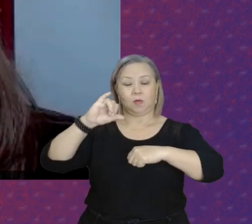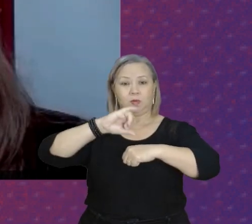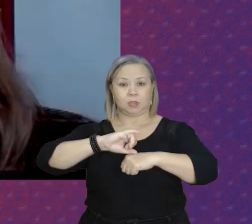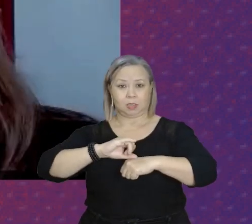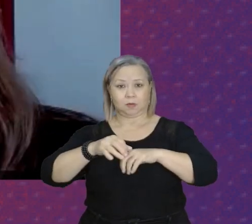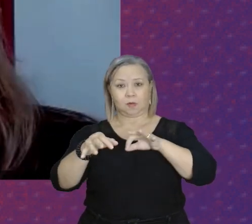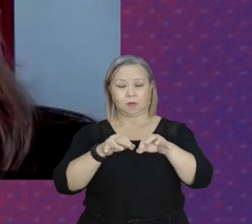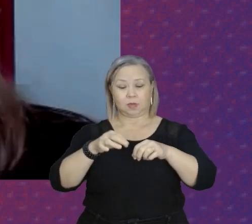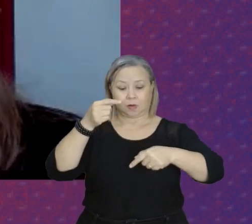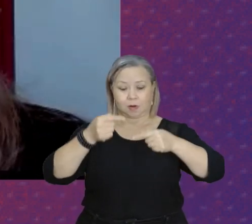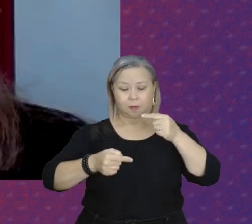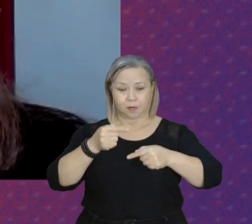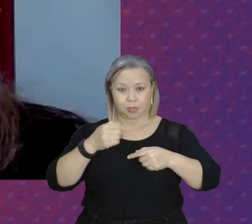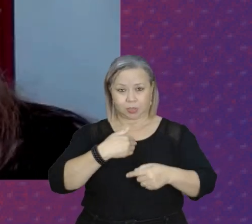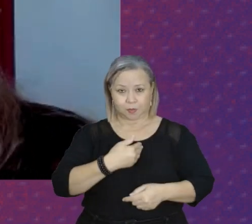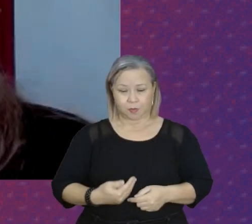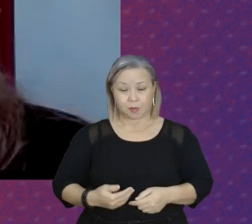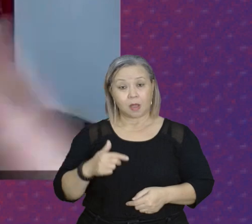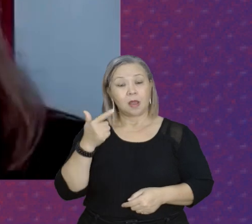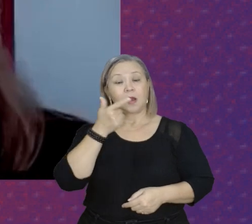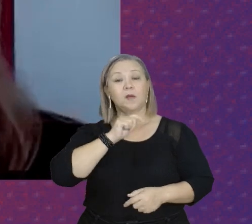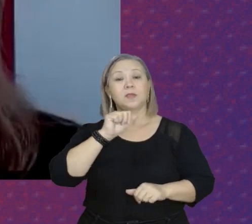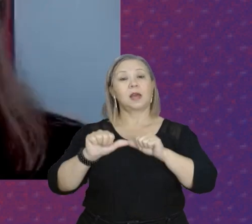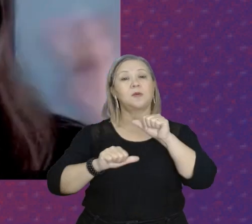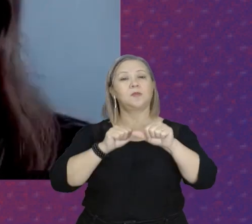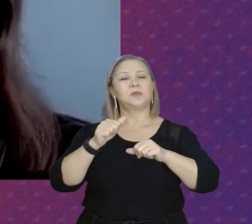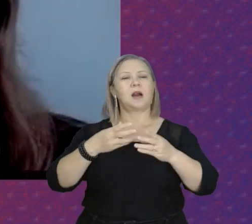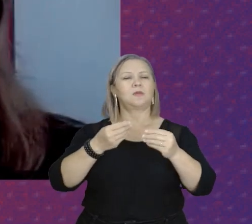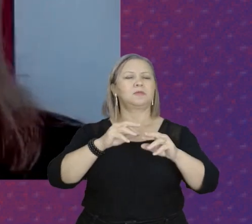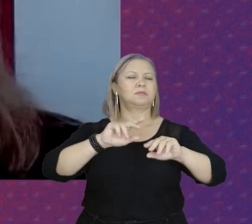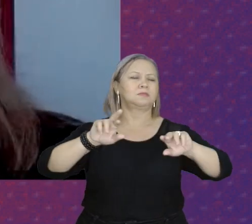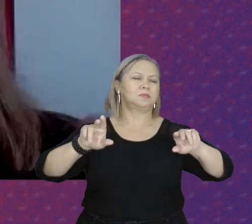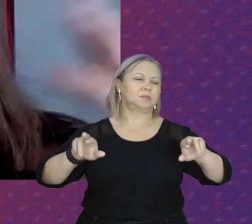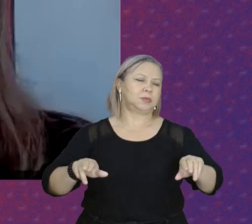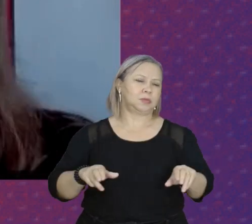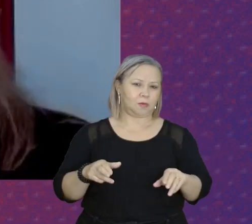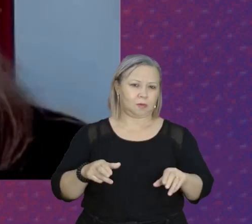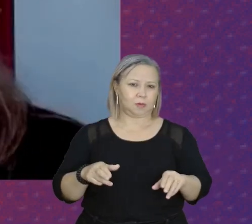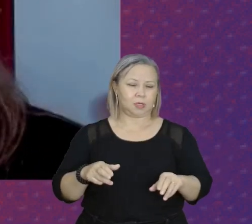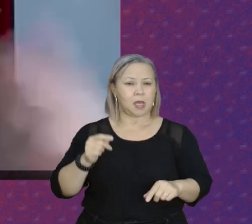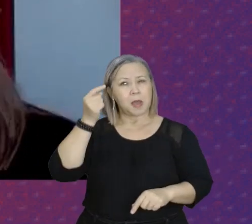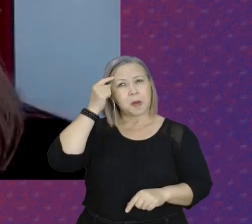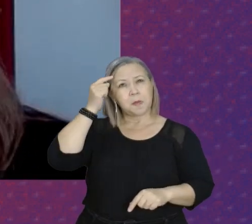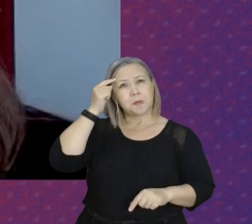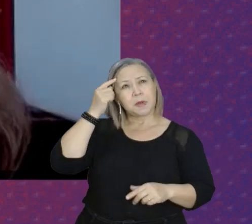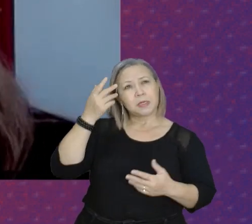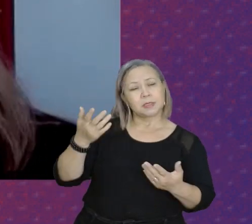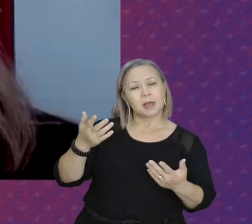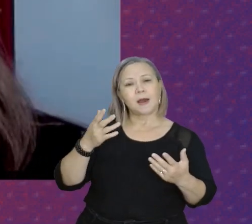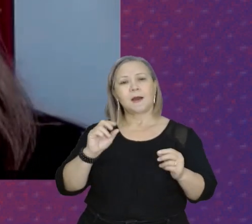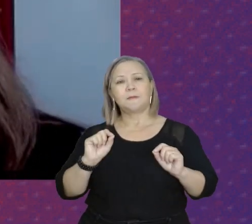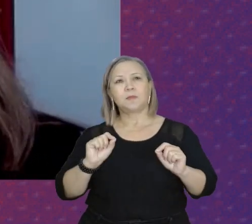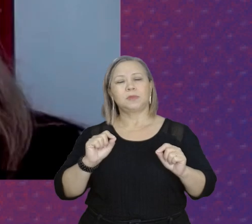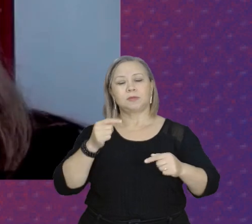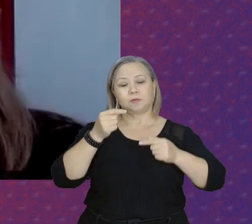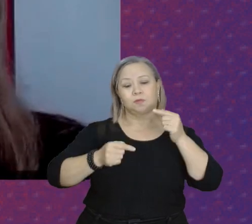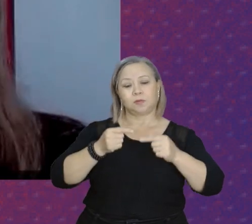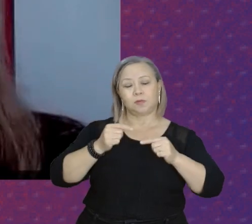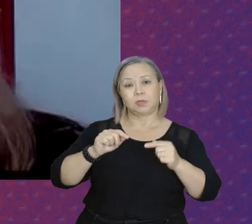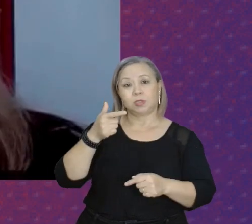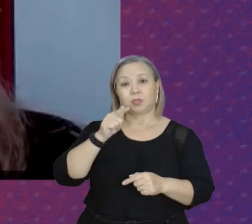pública, a gente consegue mudar muitas outras coisas, a gente consegue pensar muitas políticas de outro ponto de vista, né?